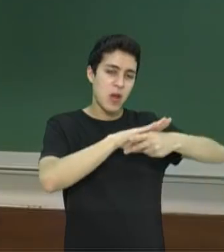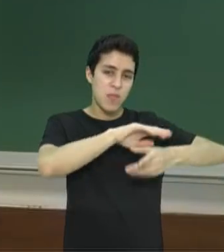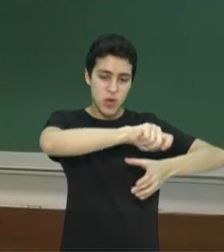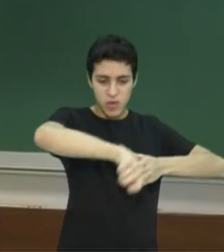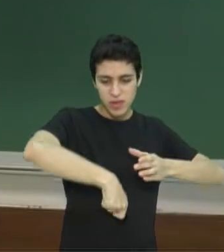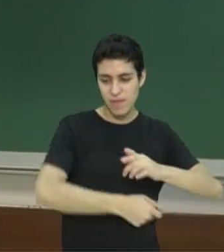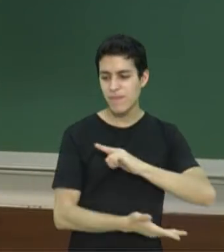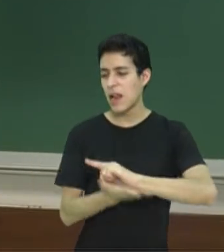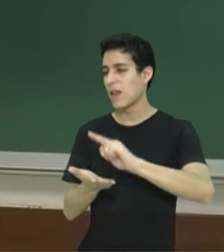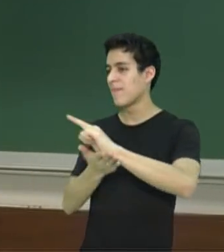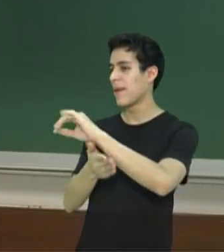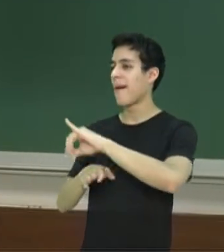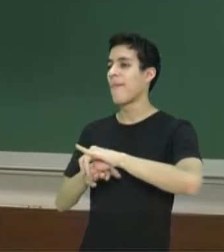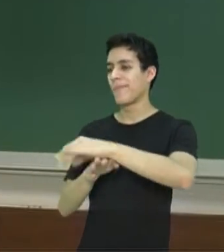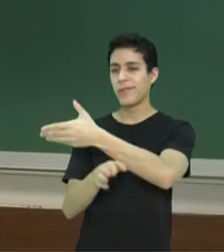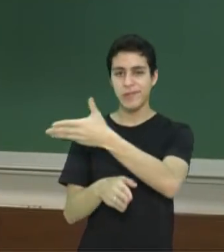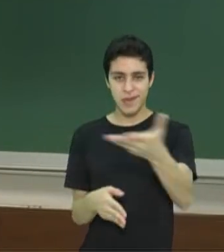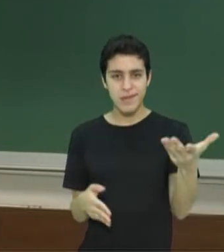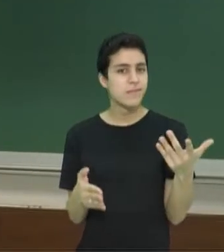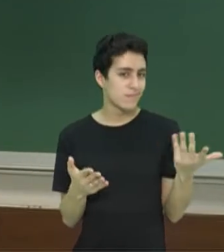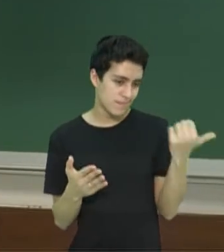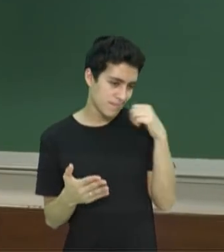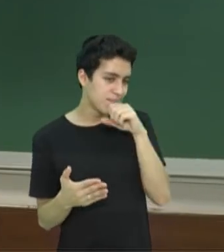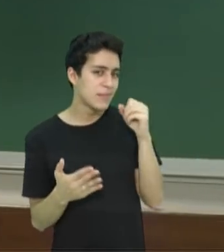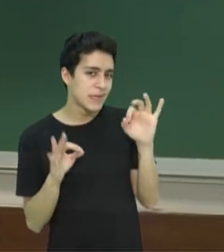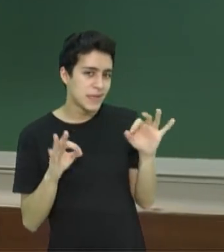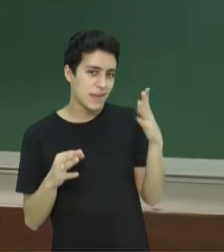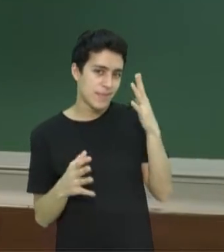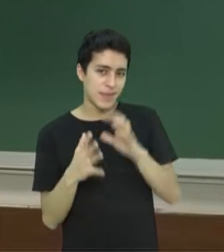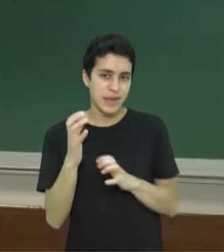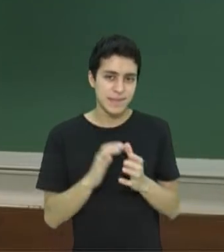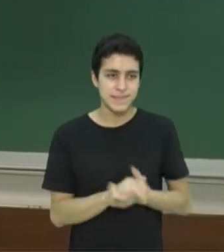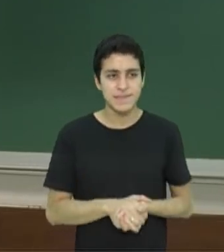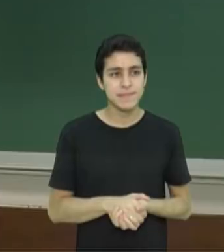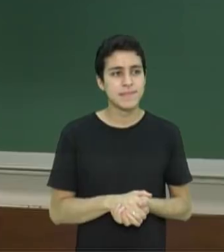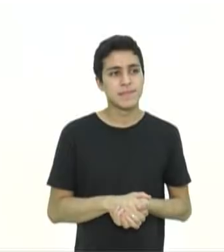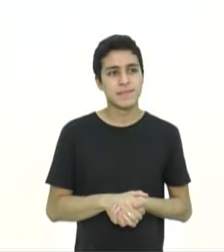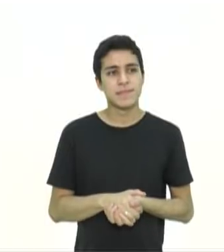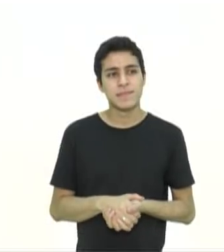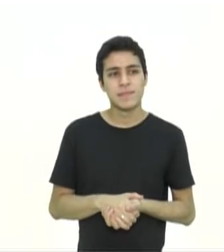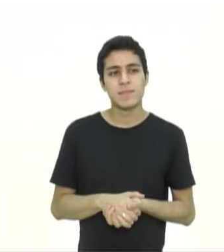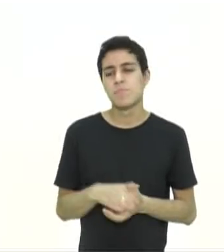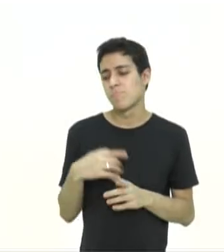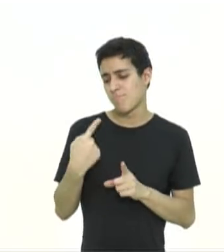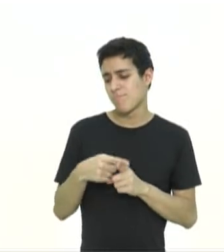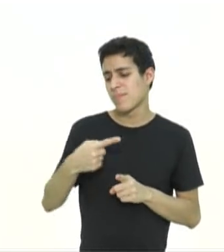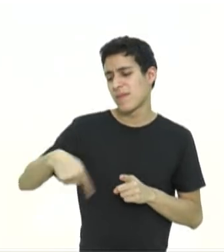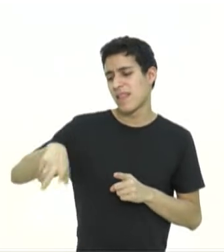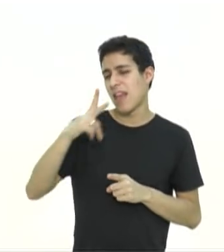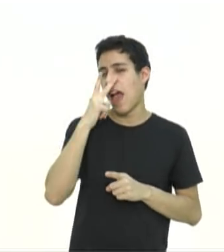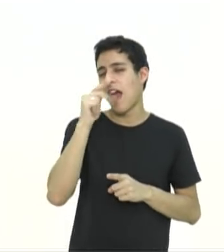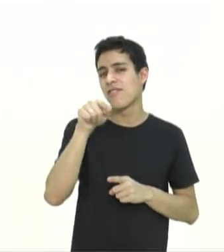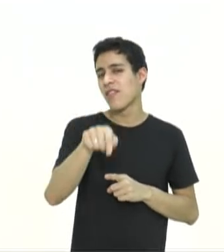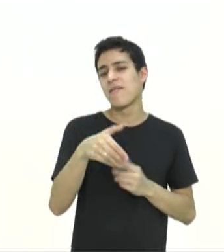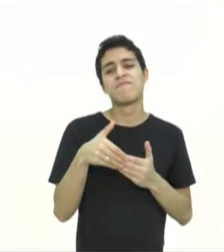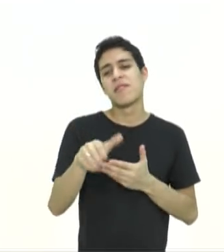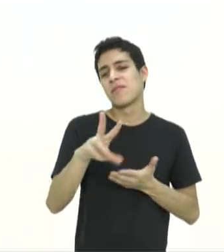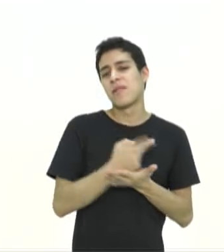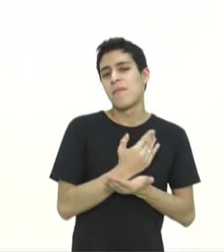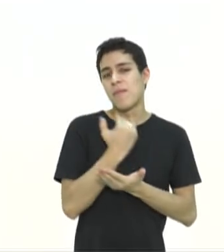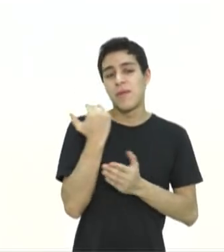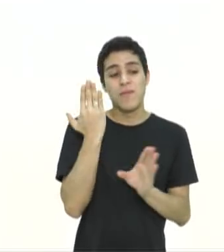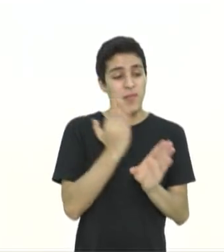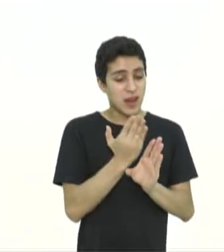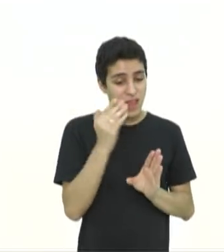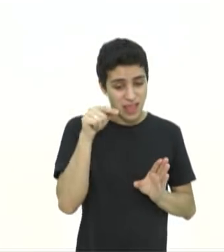para ir limpar os móveis. Certamente essa mãe brigaria muito. Então, por que que eles achavam que o Wesley ia morrer?